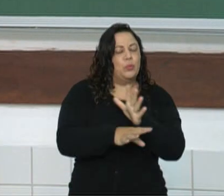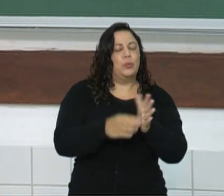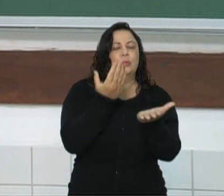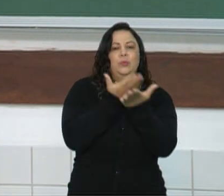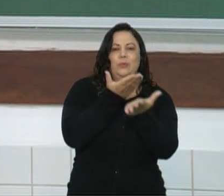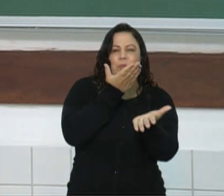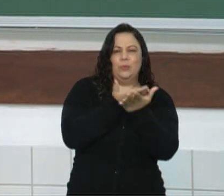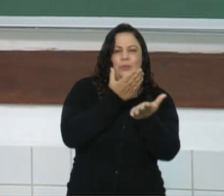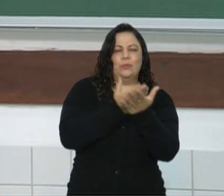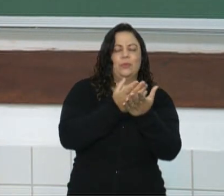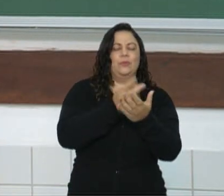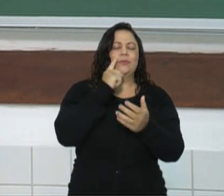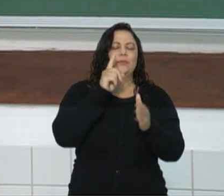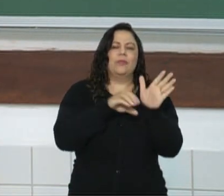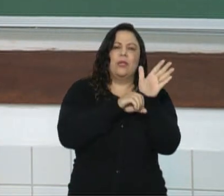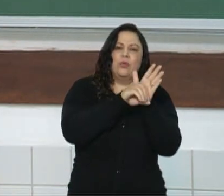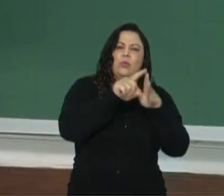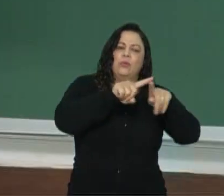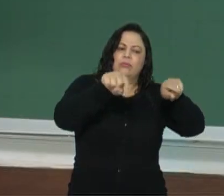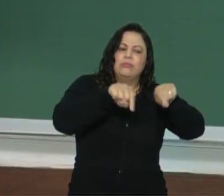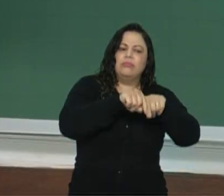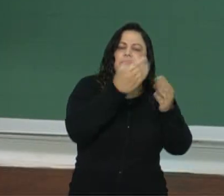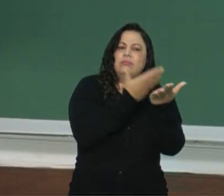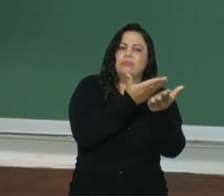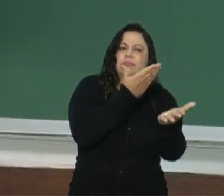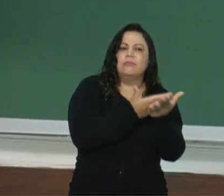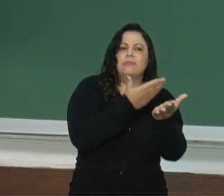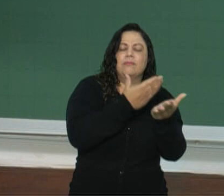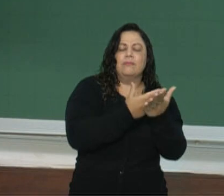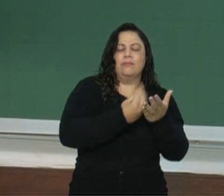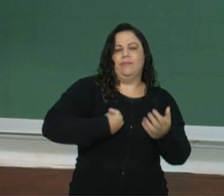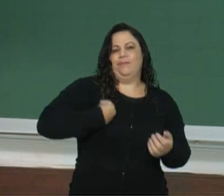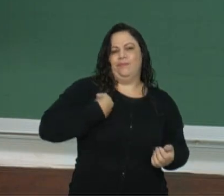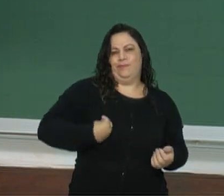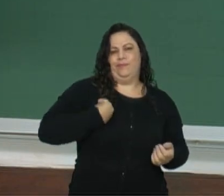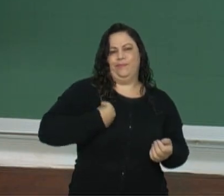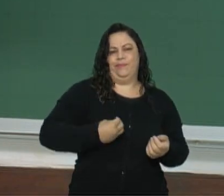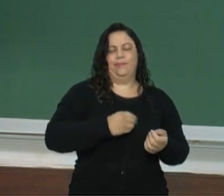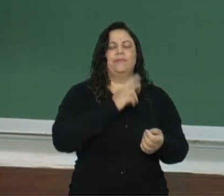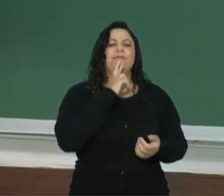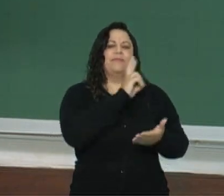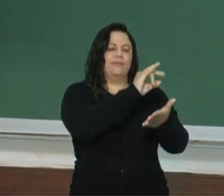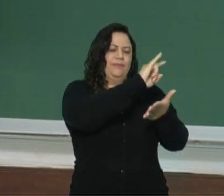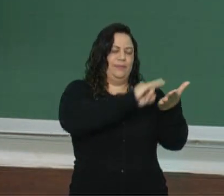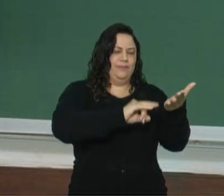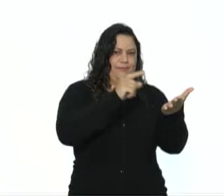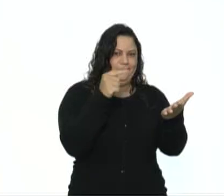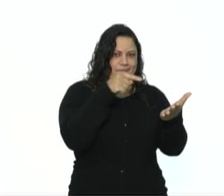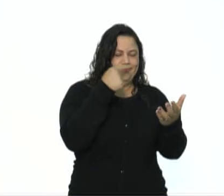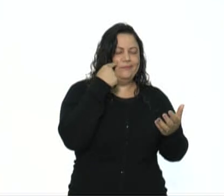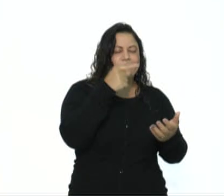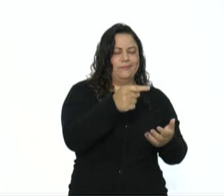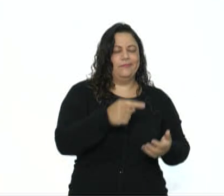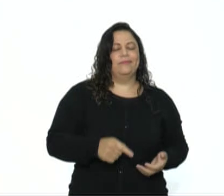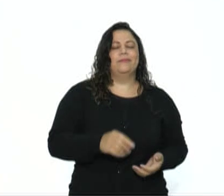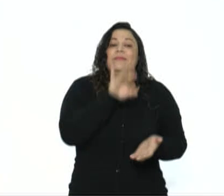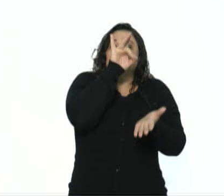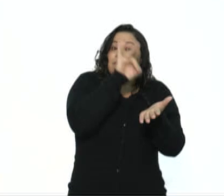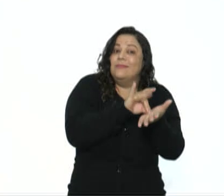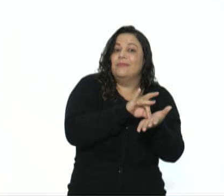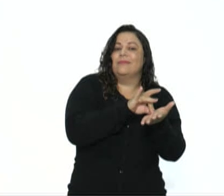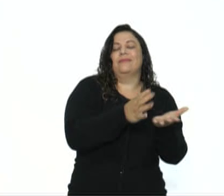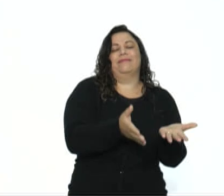hoje. Vamos iniciar olhando para essa imagem aqui no canto da nossa